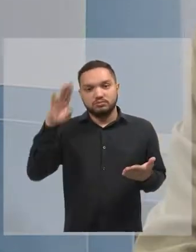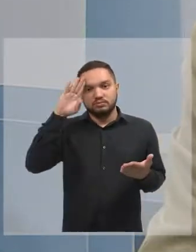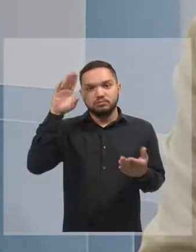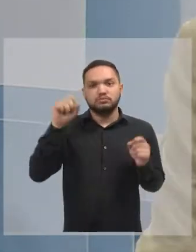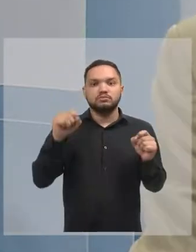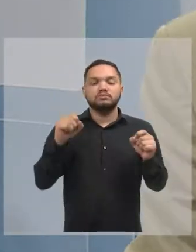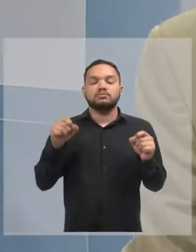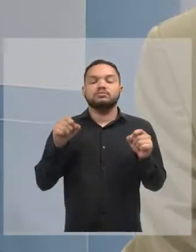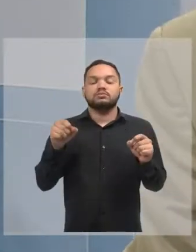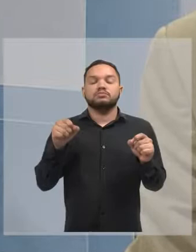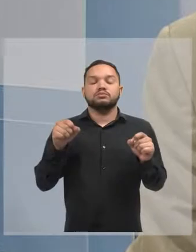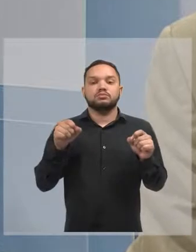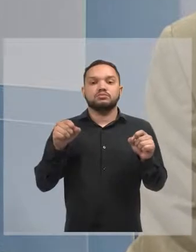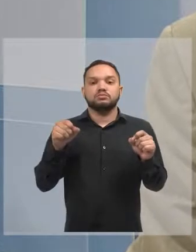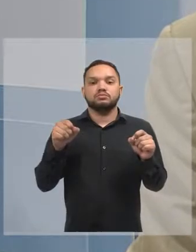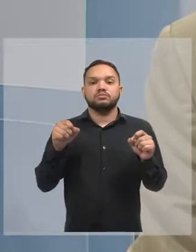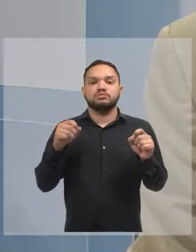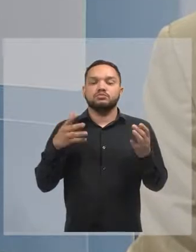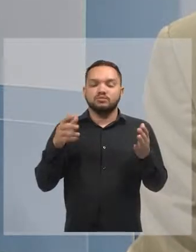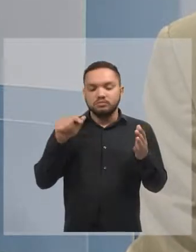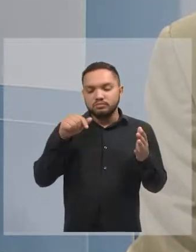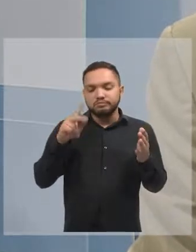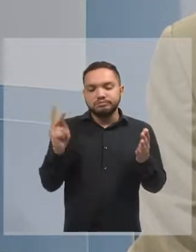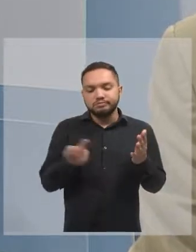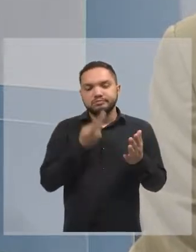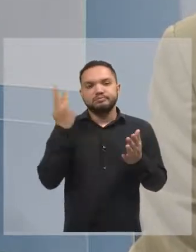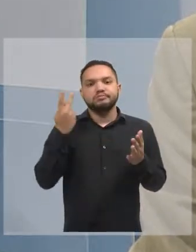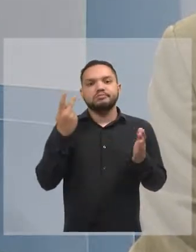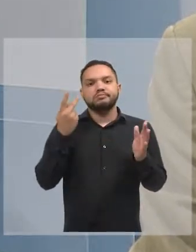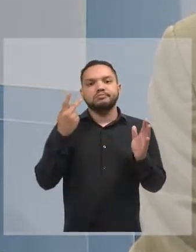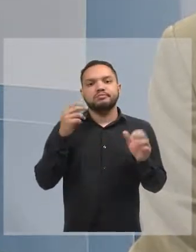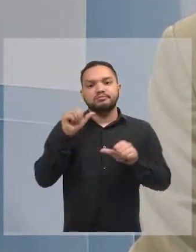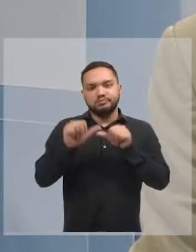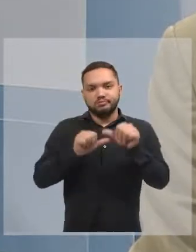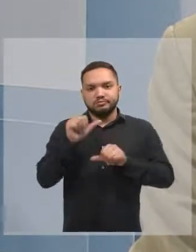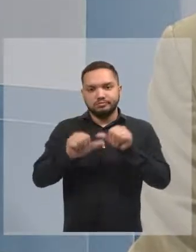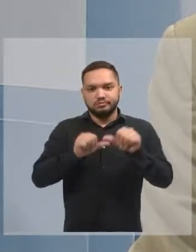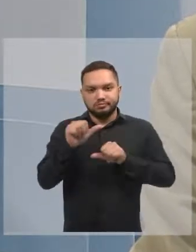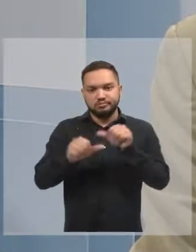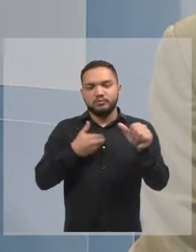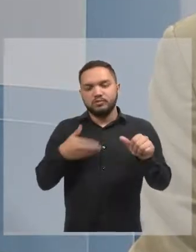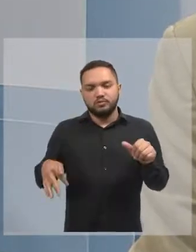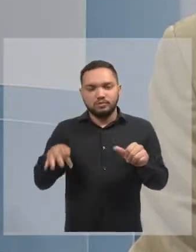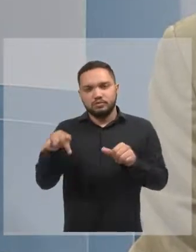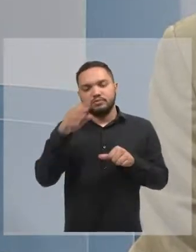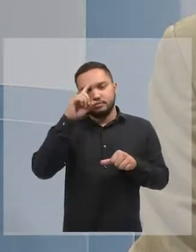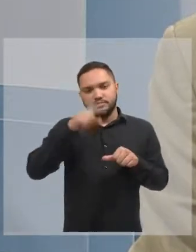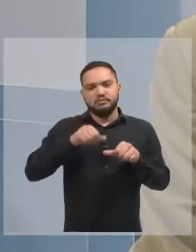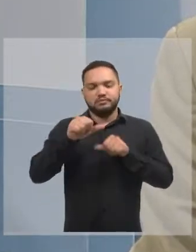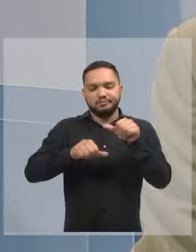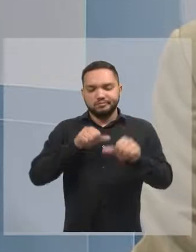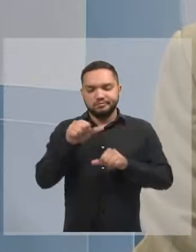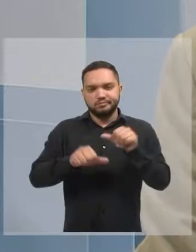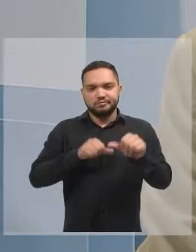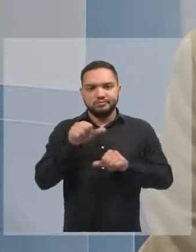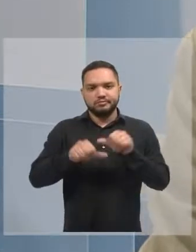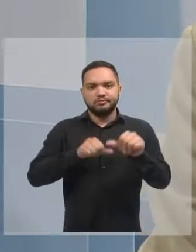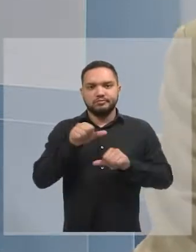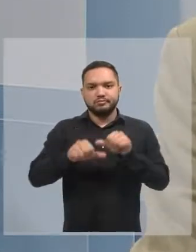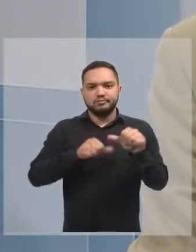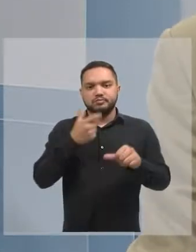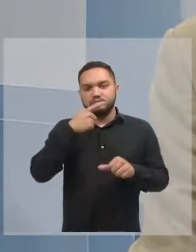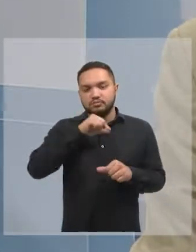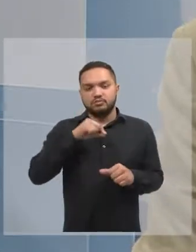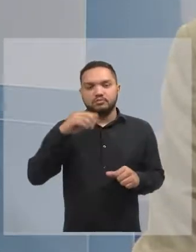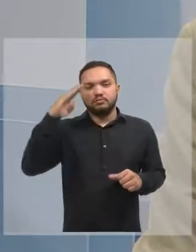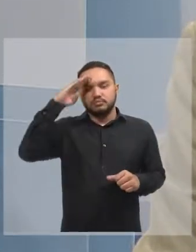principalmente sobre a contextualização das mudanças impostas pelo atual governo federal, capitaneado, né,